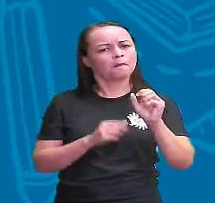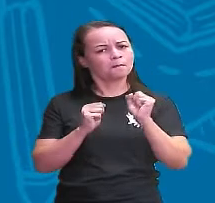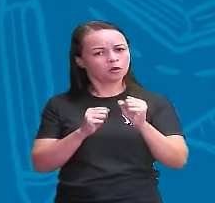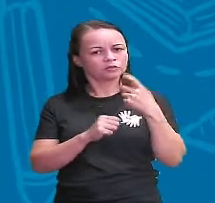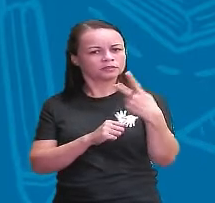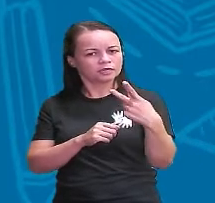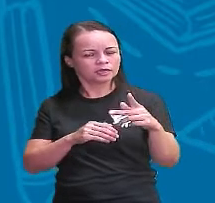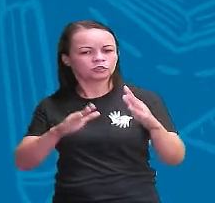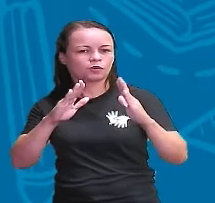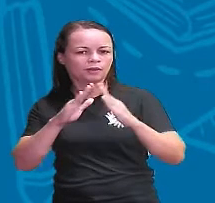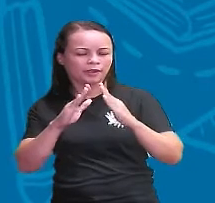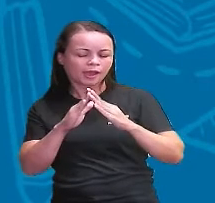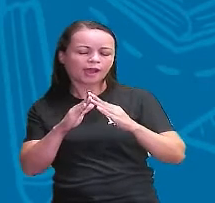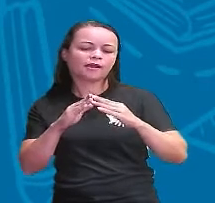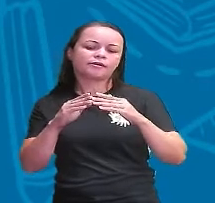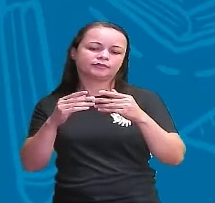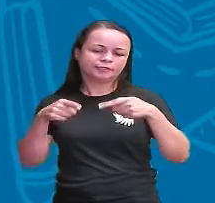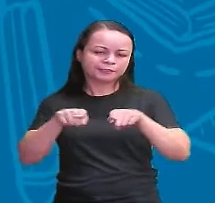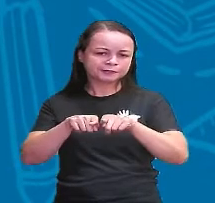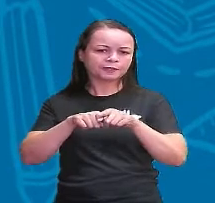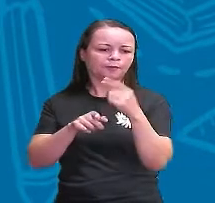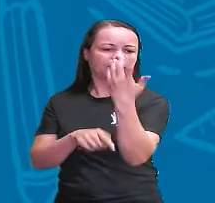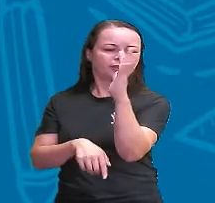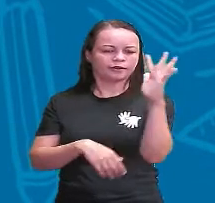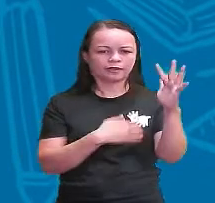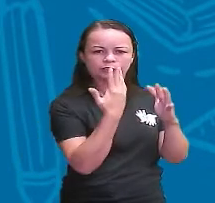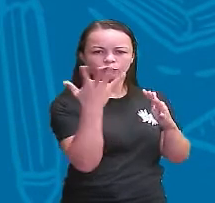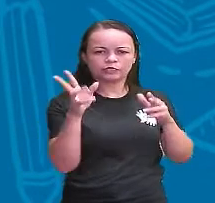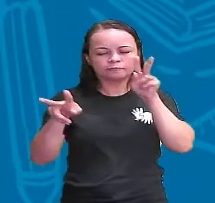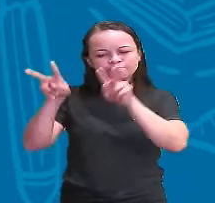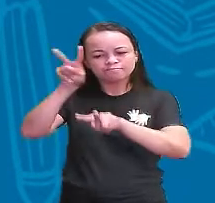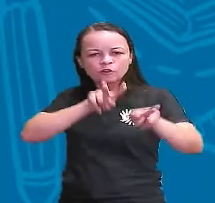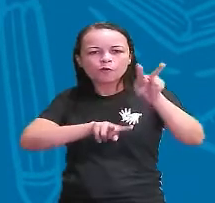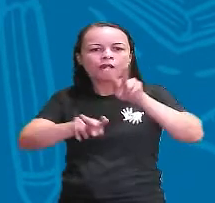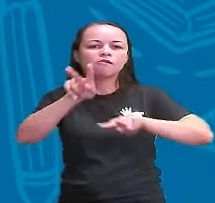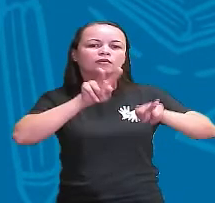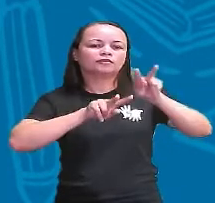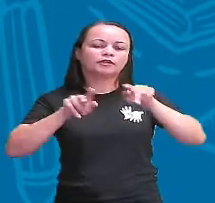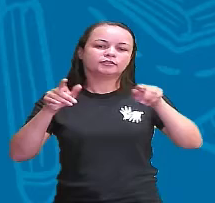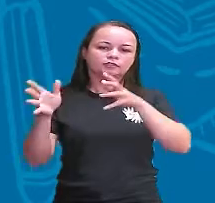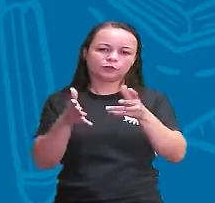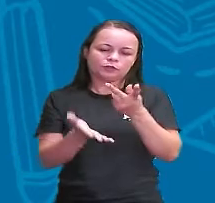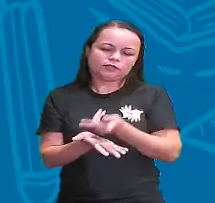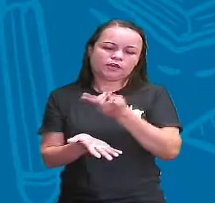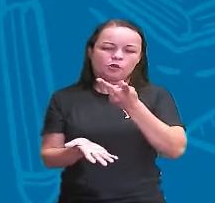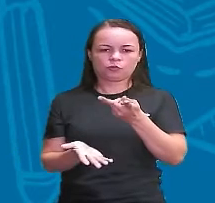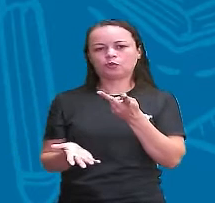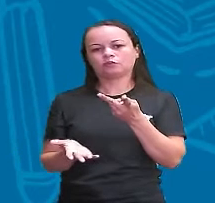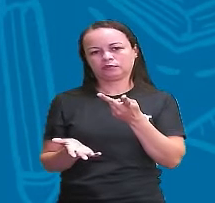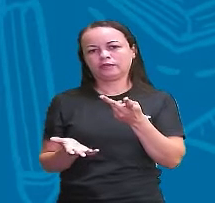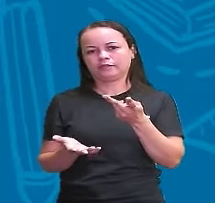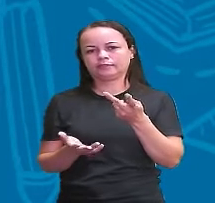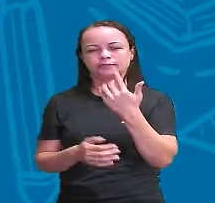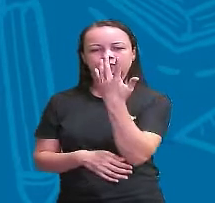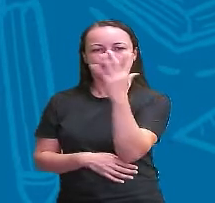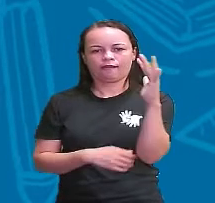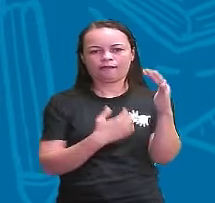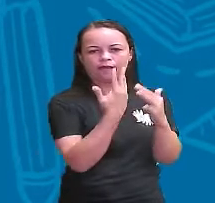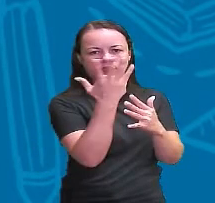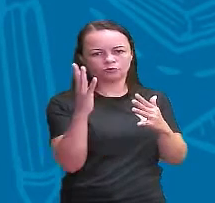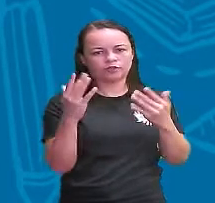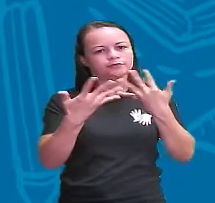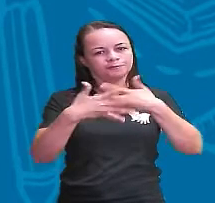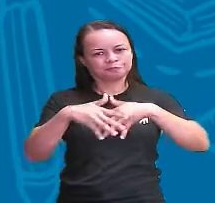a natureza, né, através da visualização de vários eventos, né, que acontecem na natureza, tá